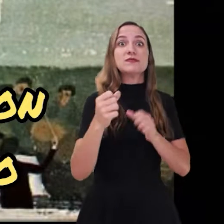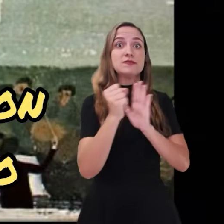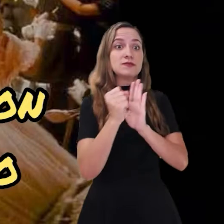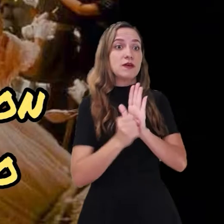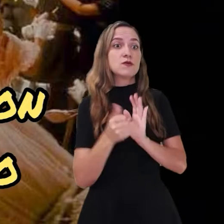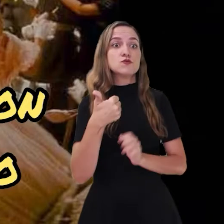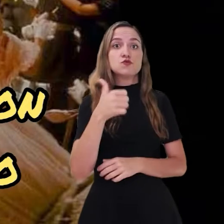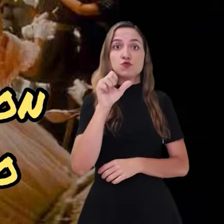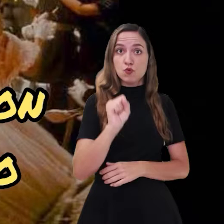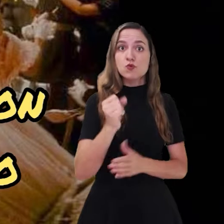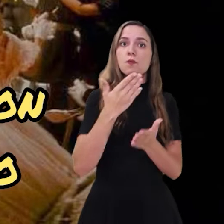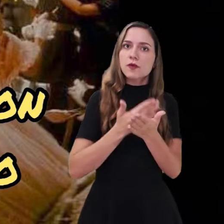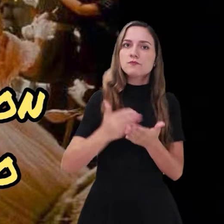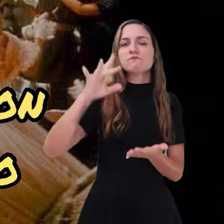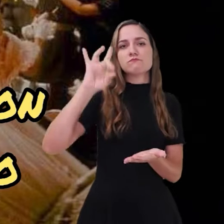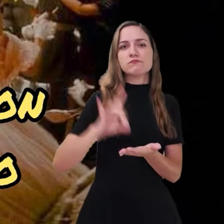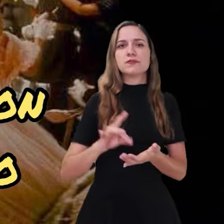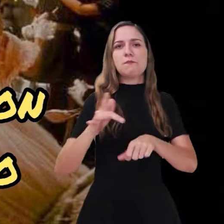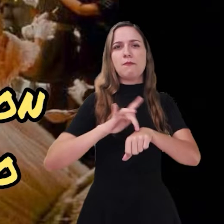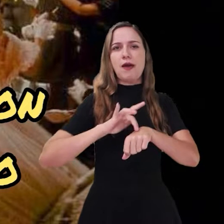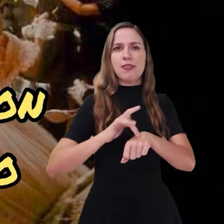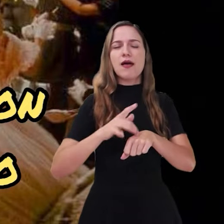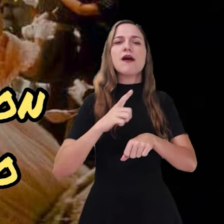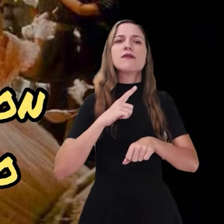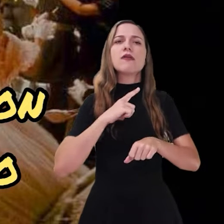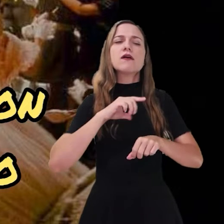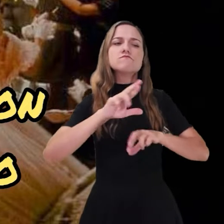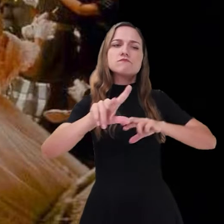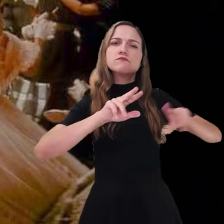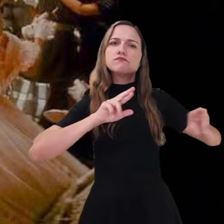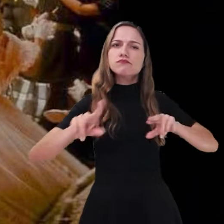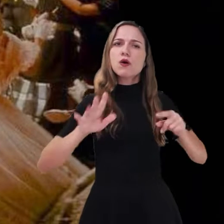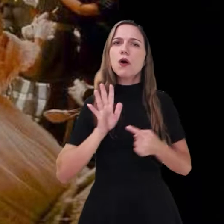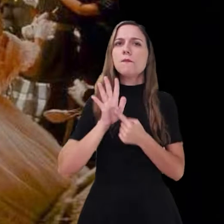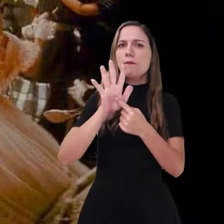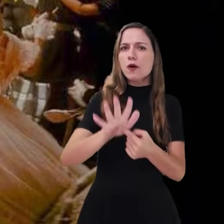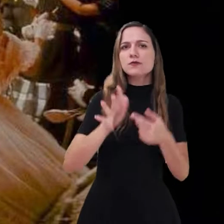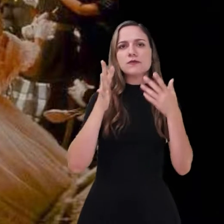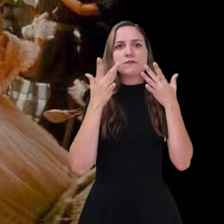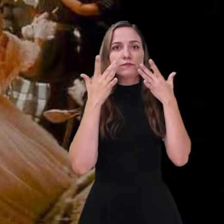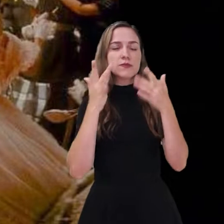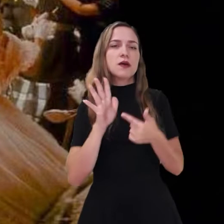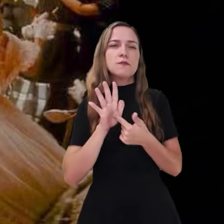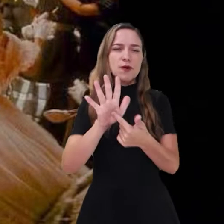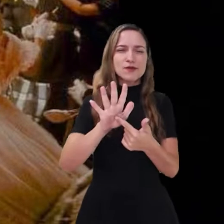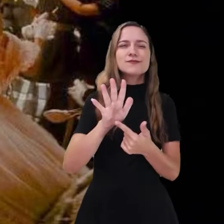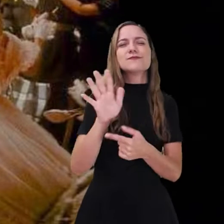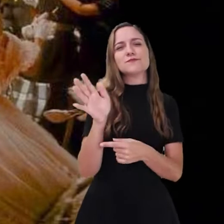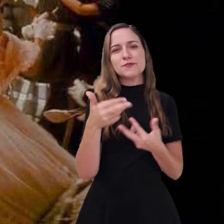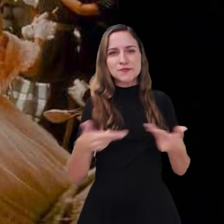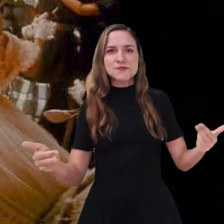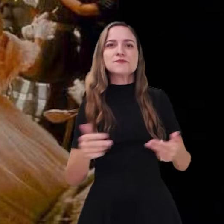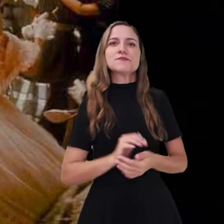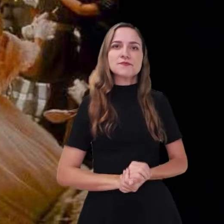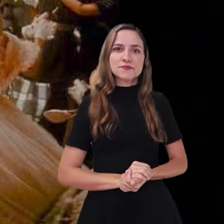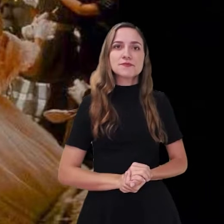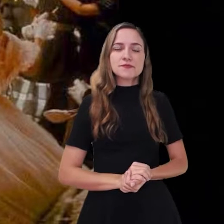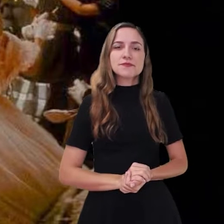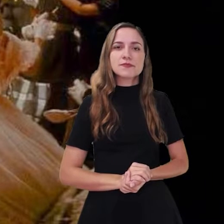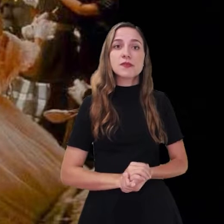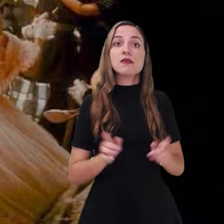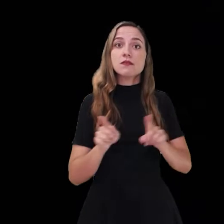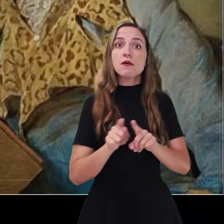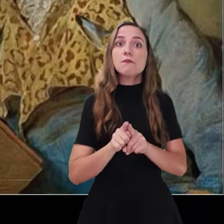balé de ação, que extinguiu as falas nas apresentações. É exatamente nesse momento que nasce o balé